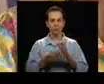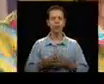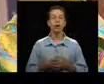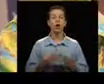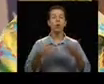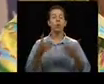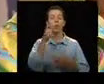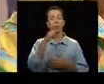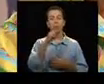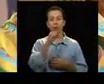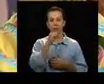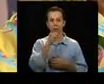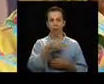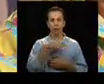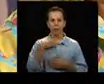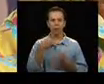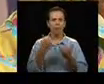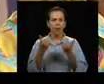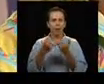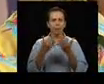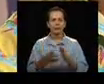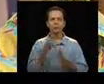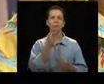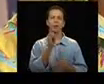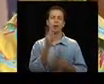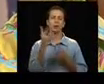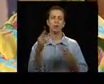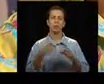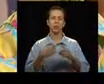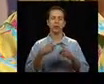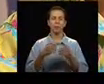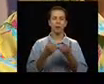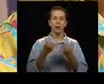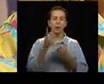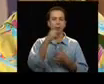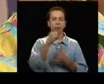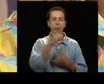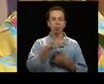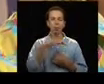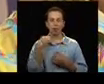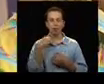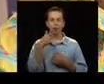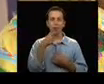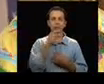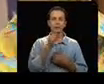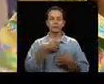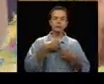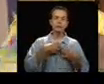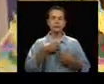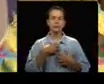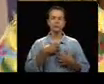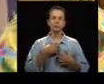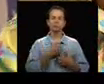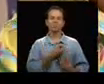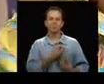poema falando disso. Quando minha mãe morreu, eu perdi meu pai, né? Fiquei órfã de pai e mãe, e